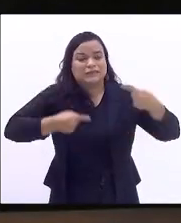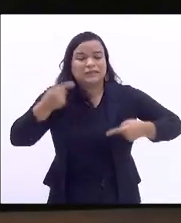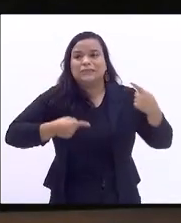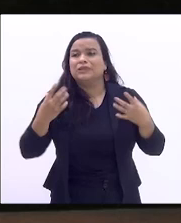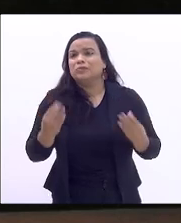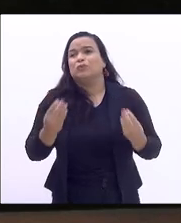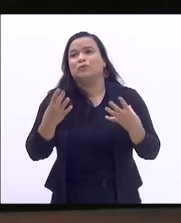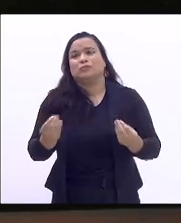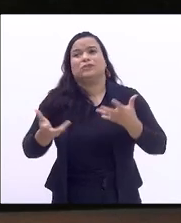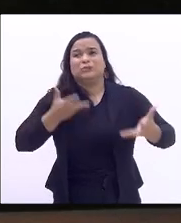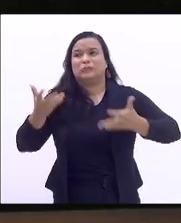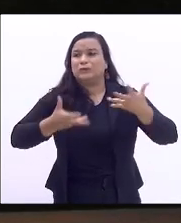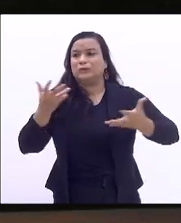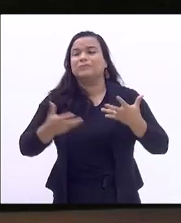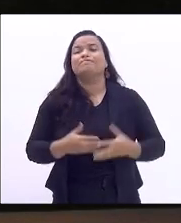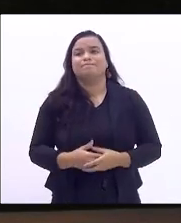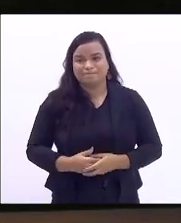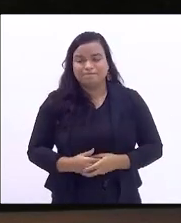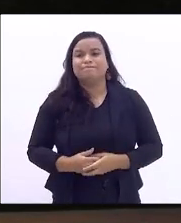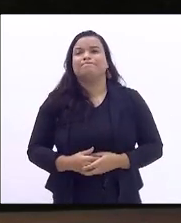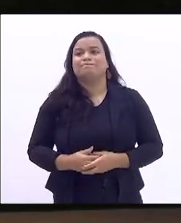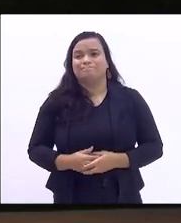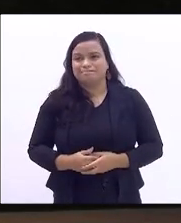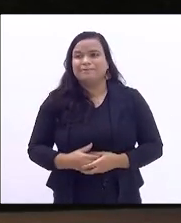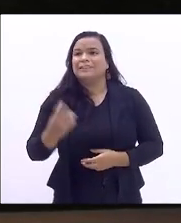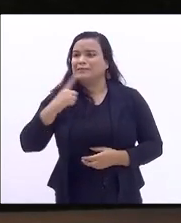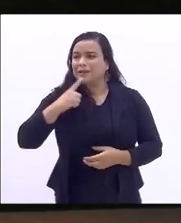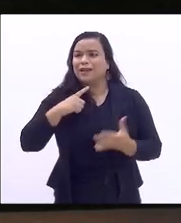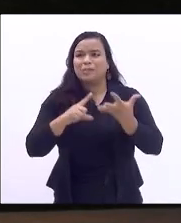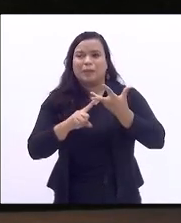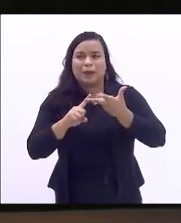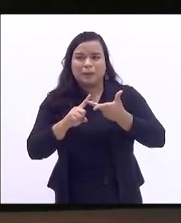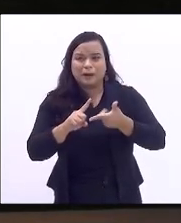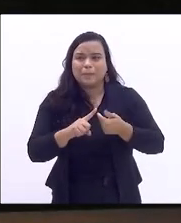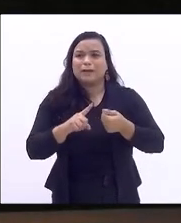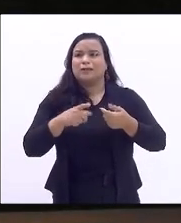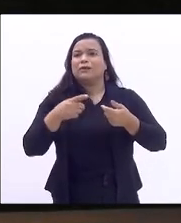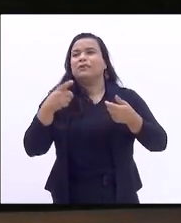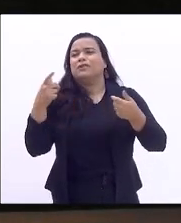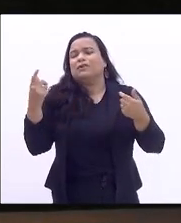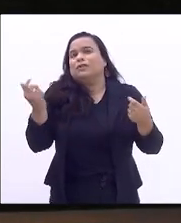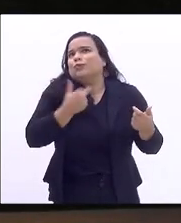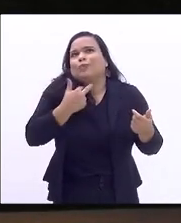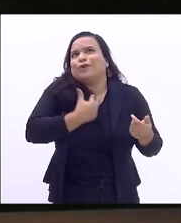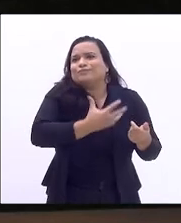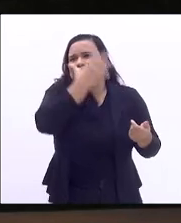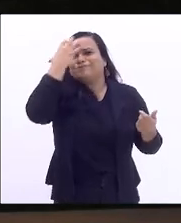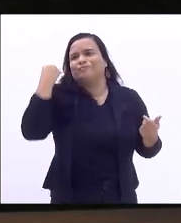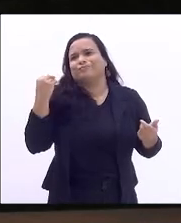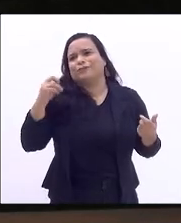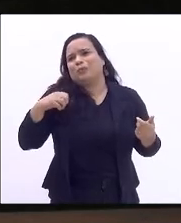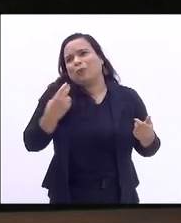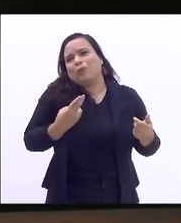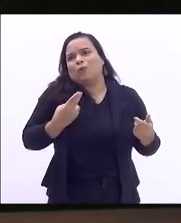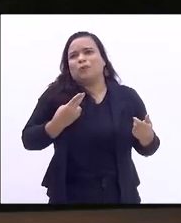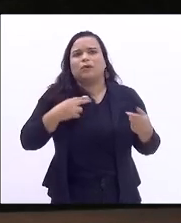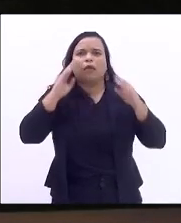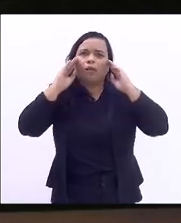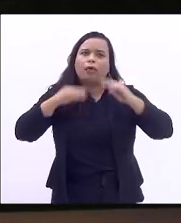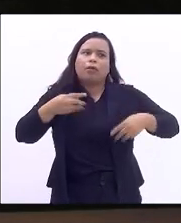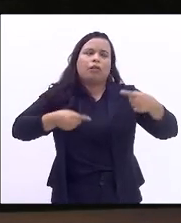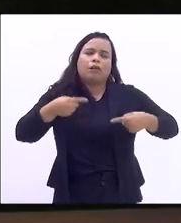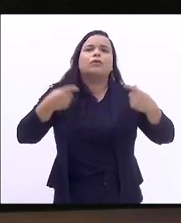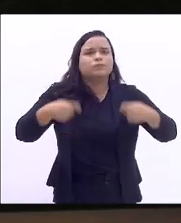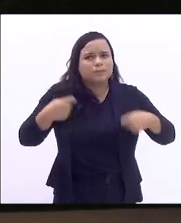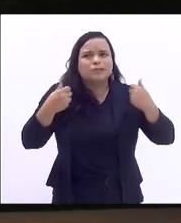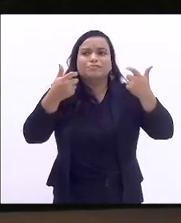né ele tem fatores que a gente não podia deixar de trazer para nossa